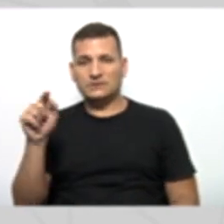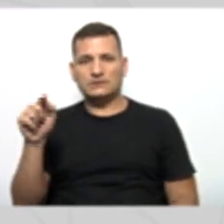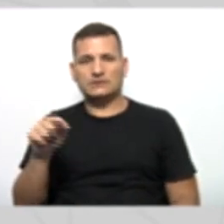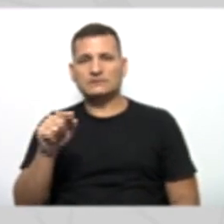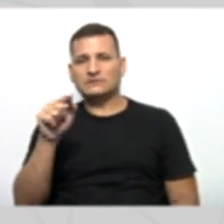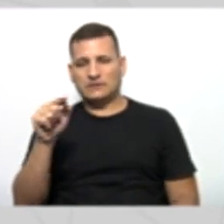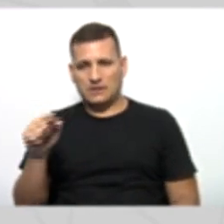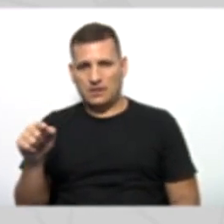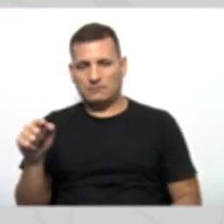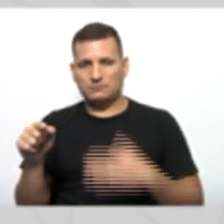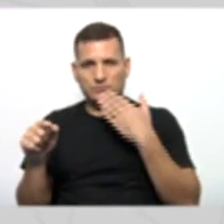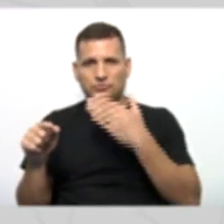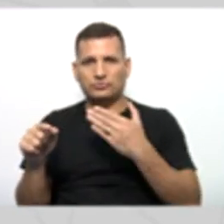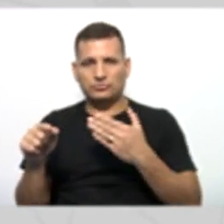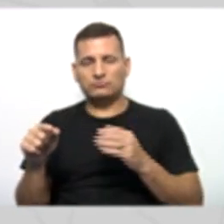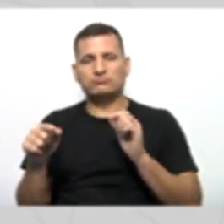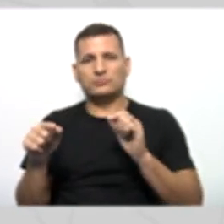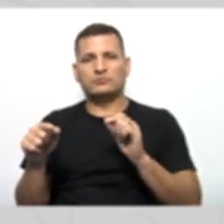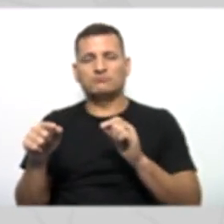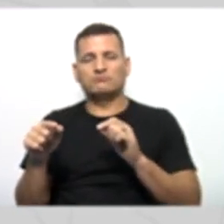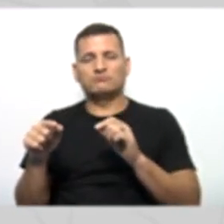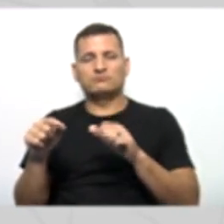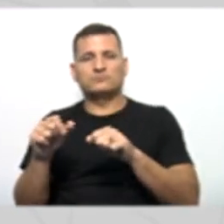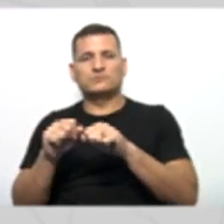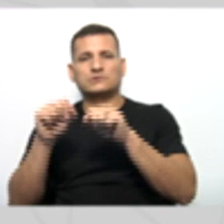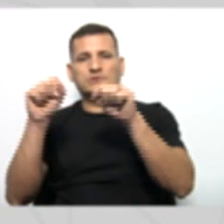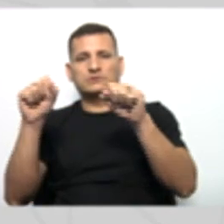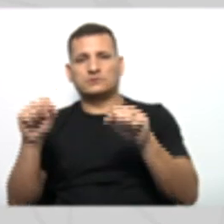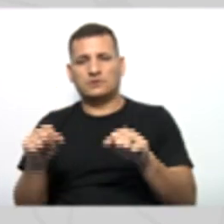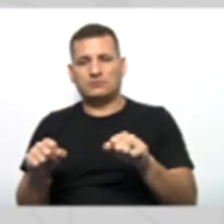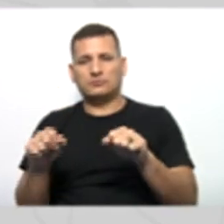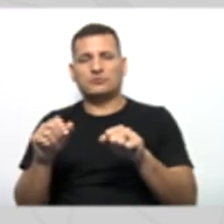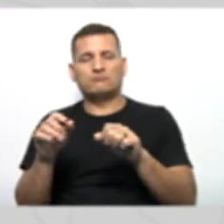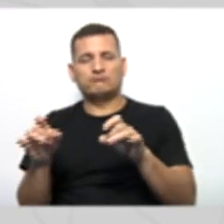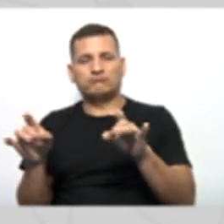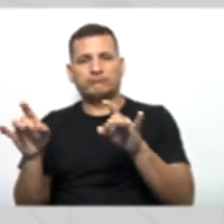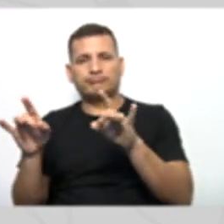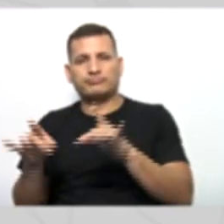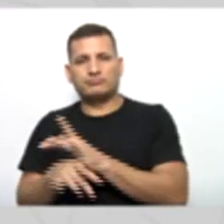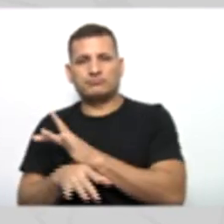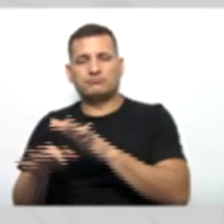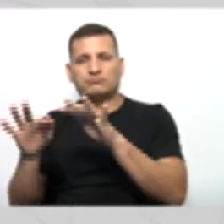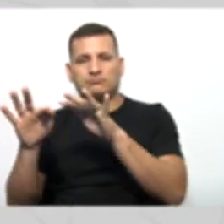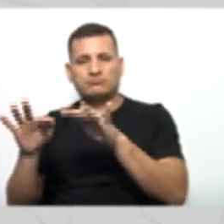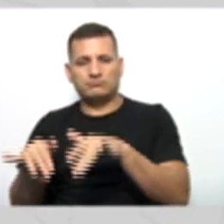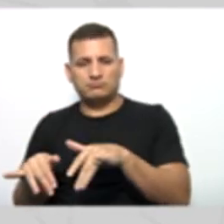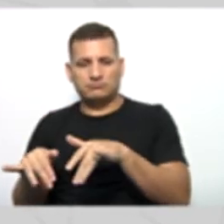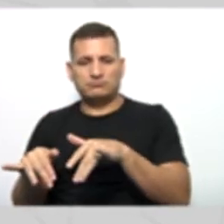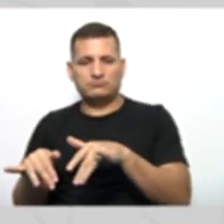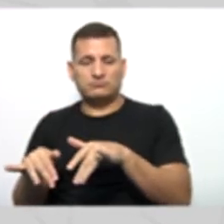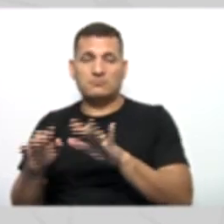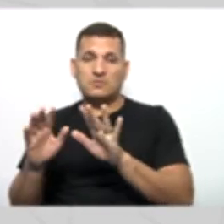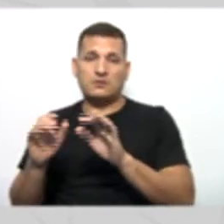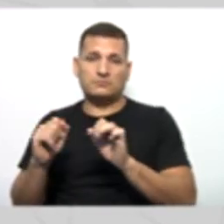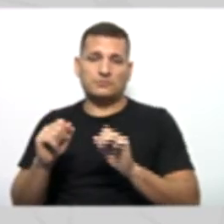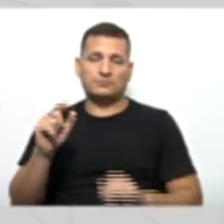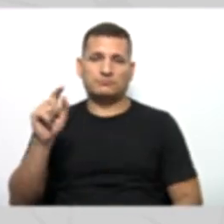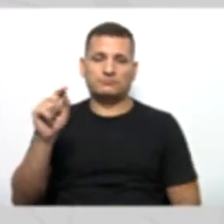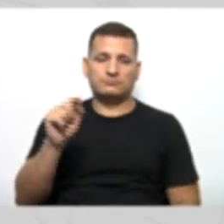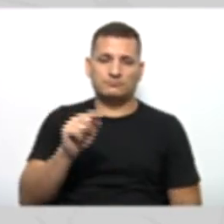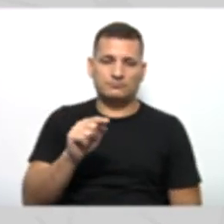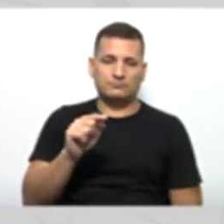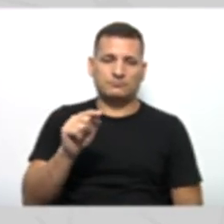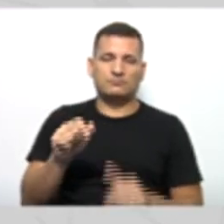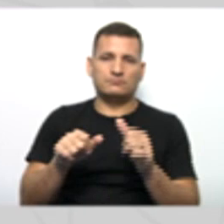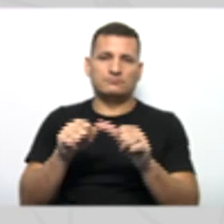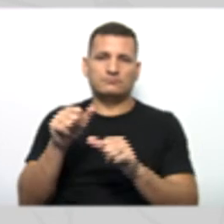programa, ele sai desse processo. Só que ele pode vir o que? Alterar o pedido, certo? Verificar